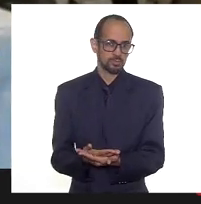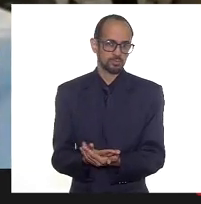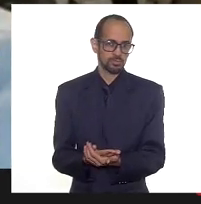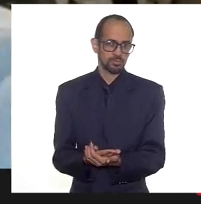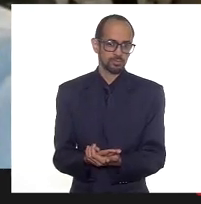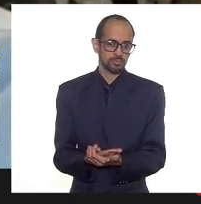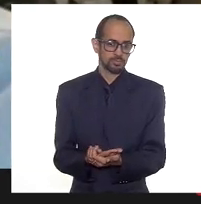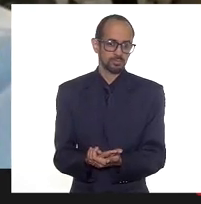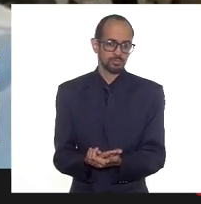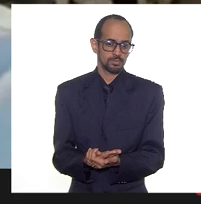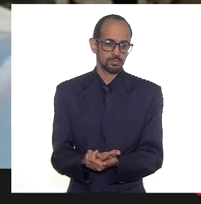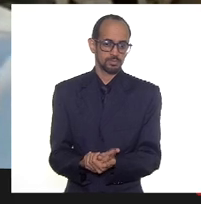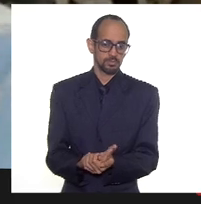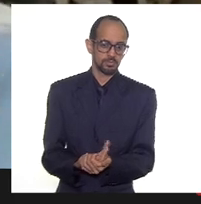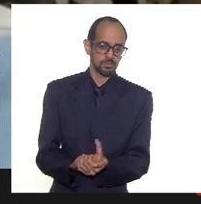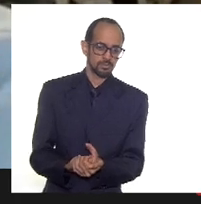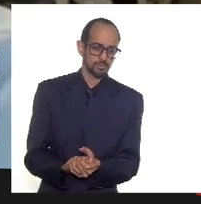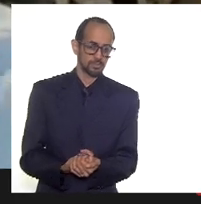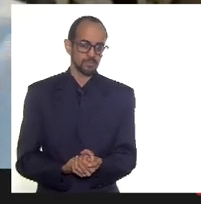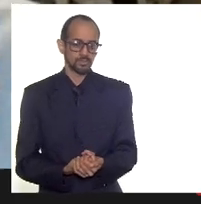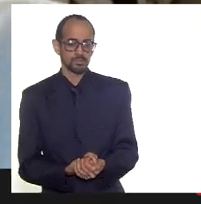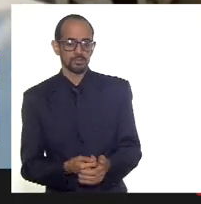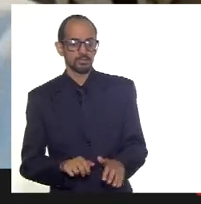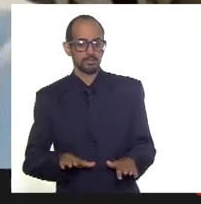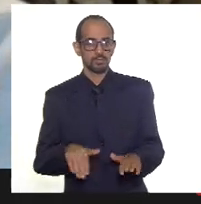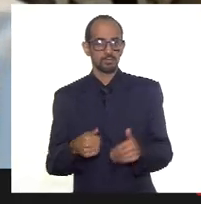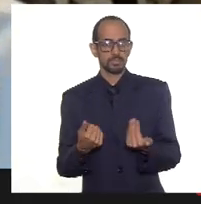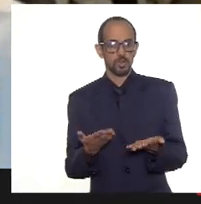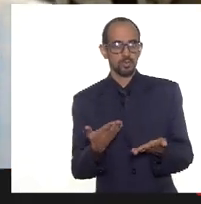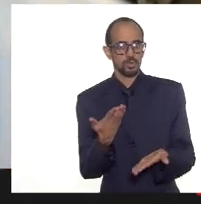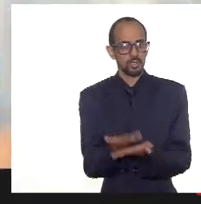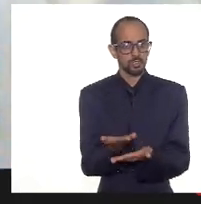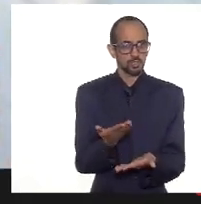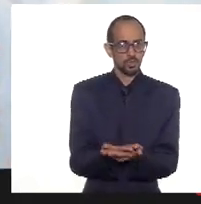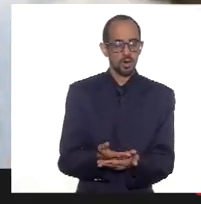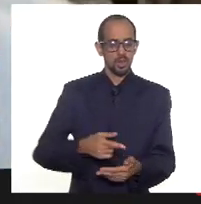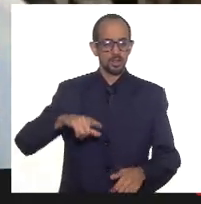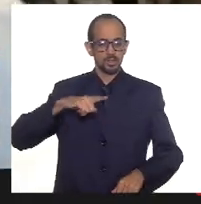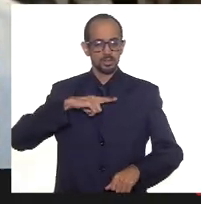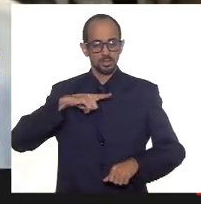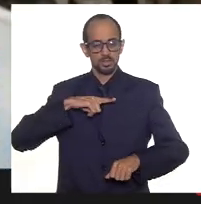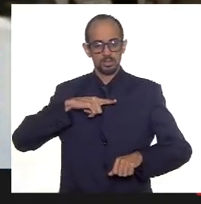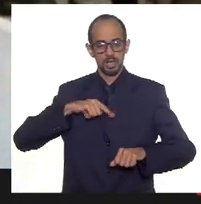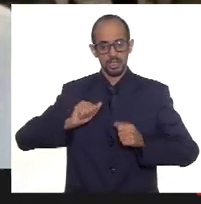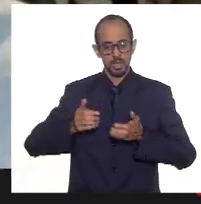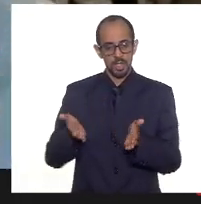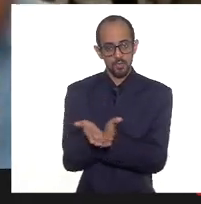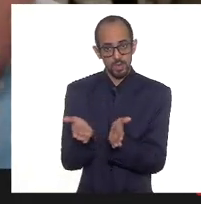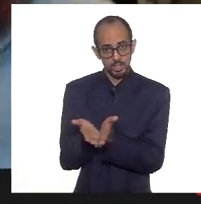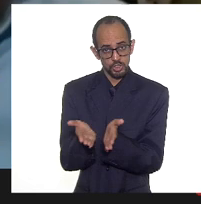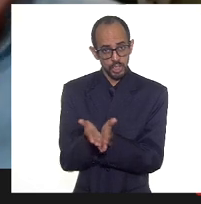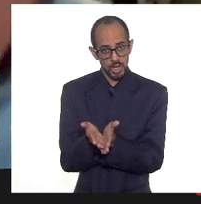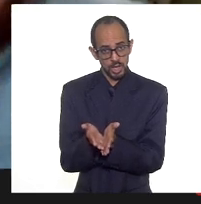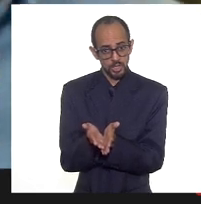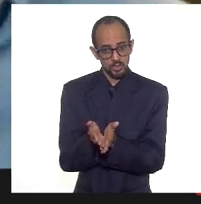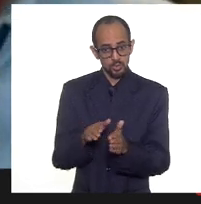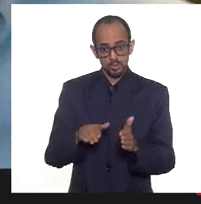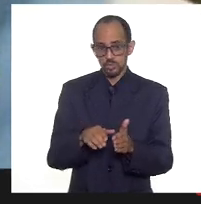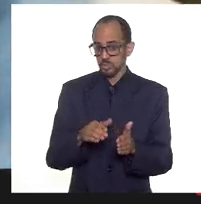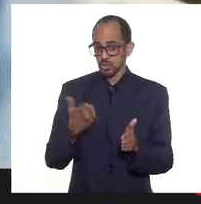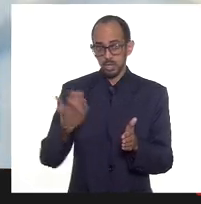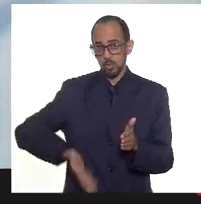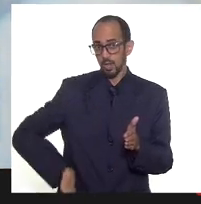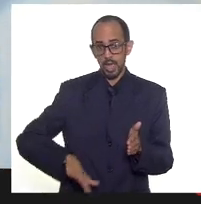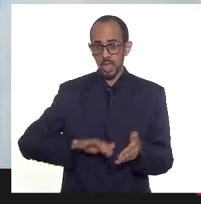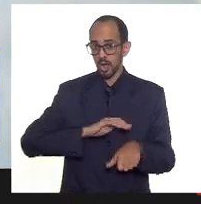atinge níveis inimagináveis. Escolas onde se divide crianças evangélicas para um lado, se recusam a falar com as